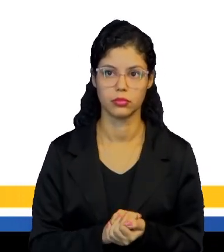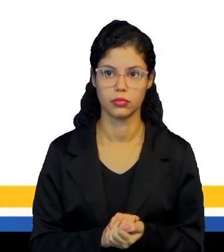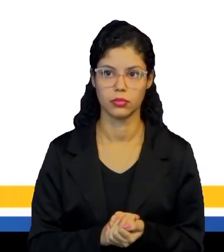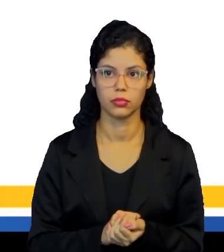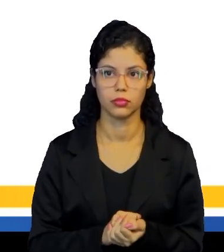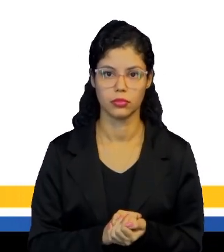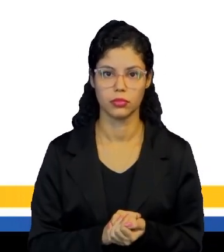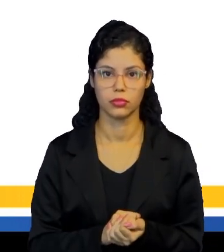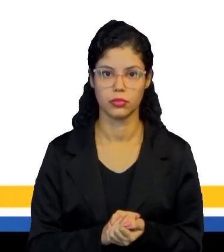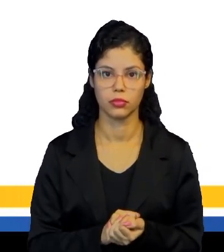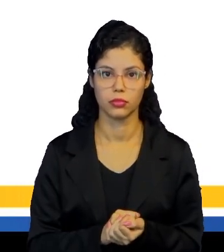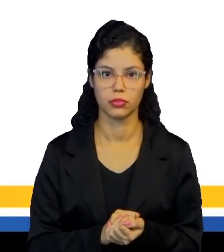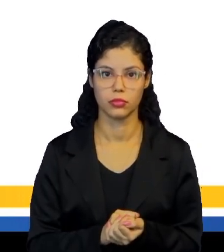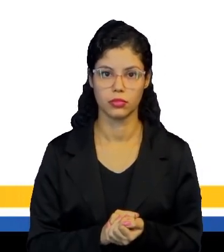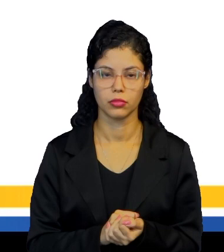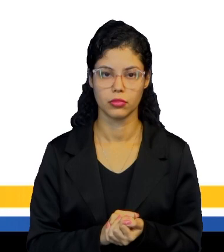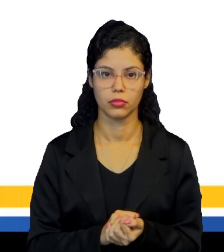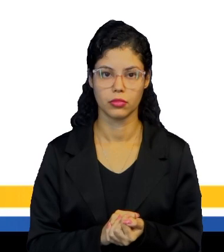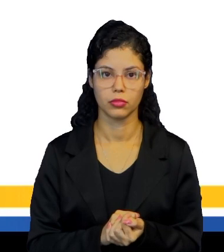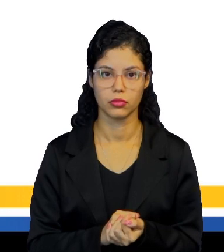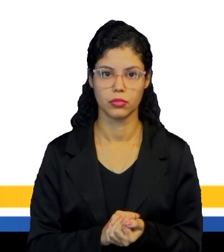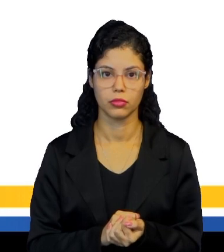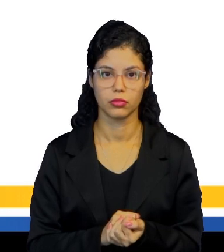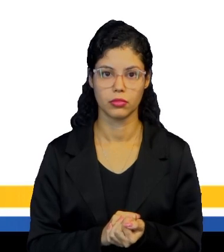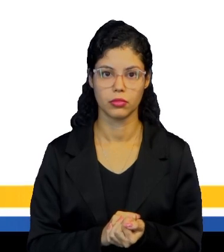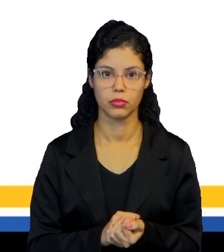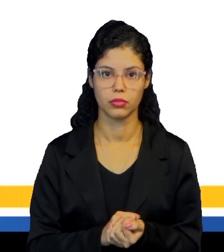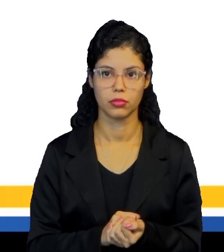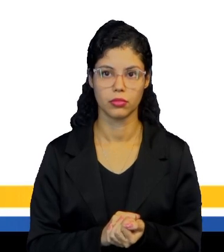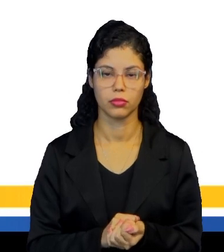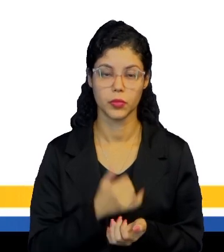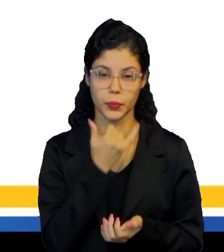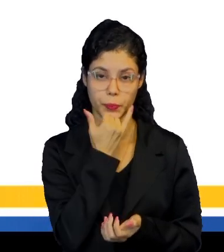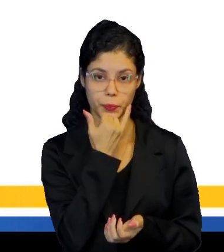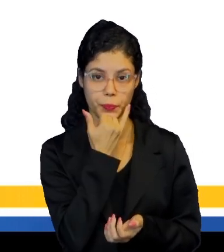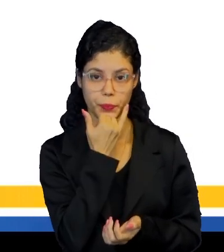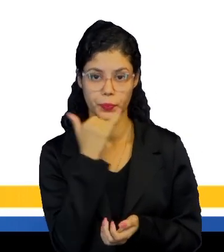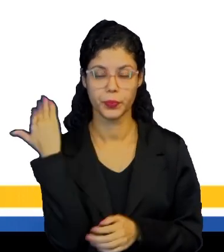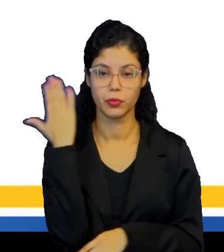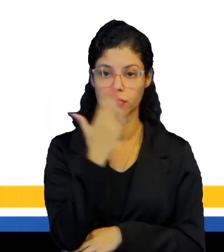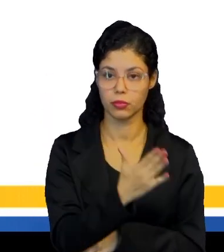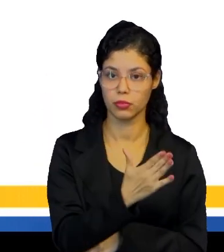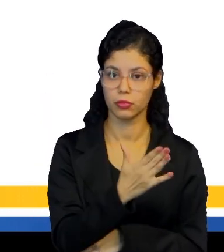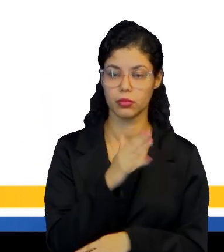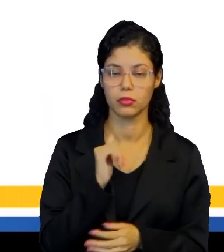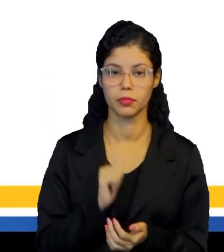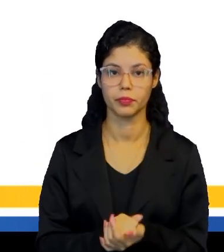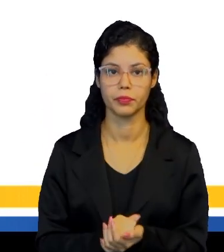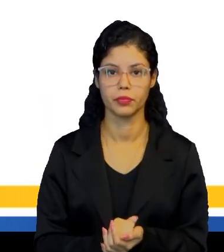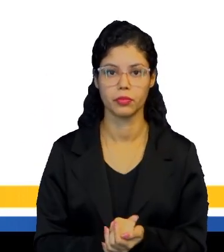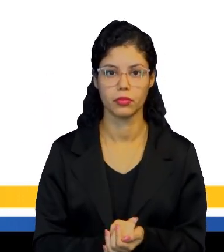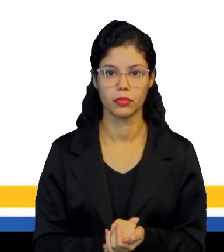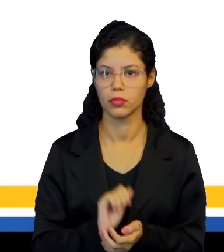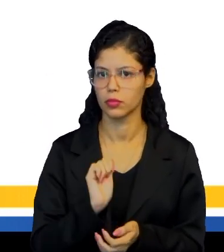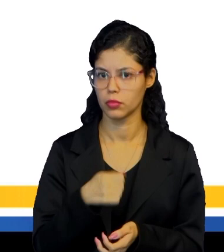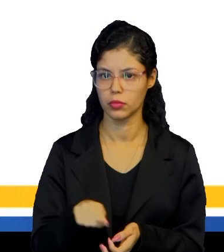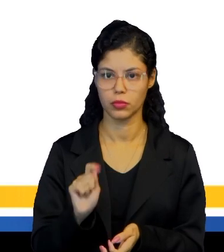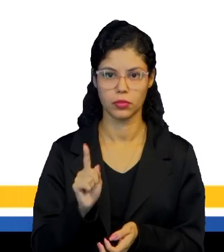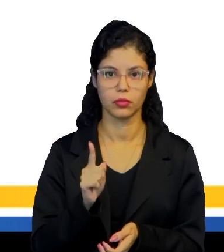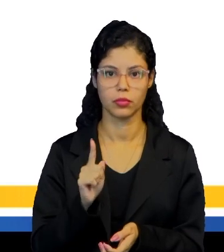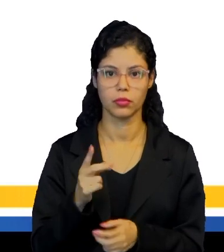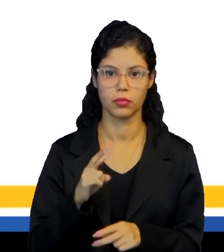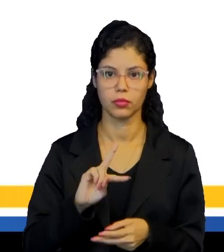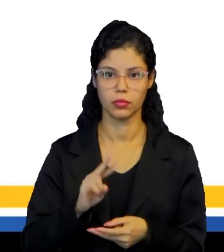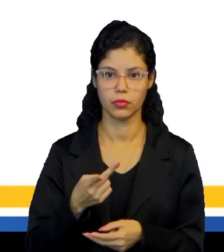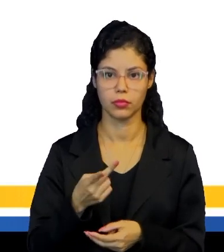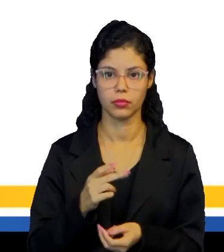dois é desculpa né Aliás nem precisa nem fazer né que ela é diretamente proporcional ela nem é inversamente